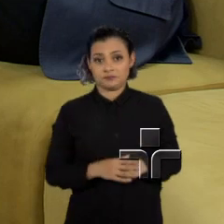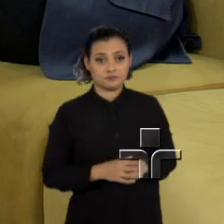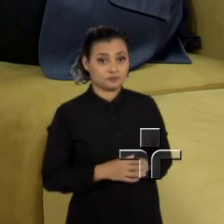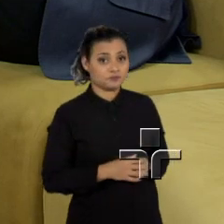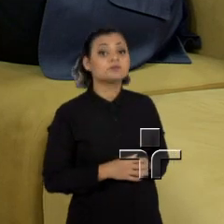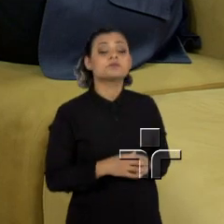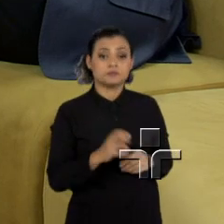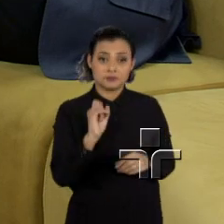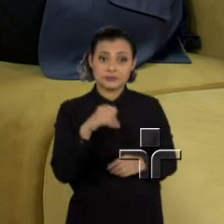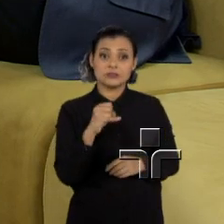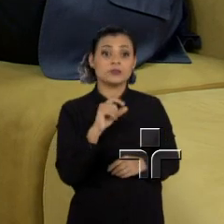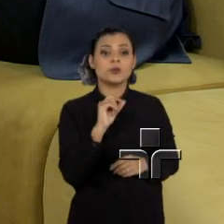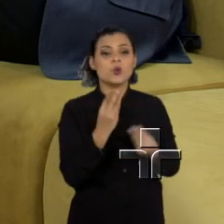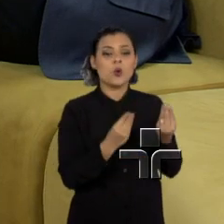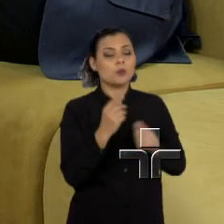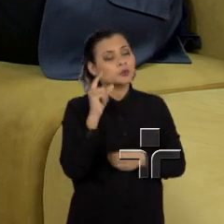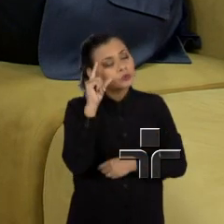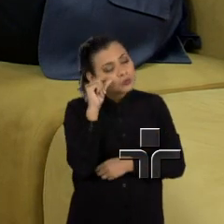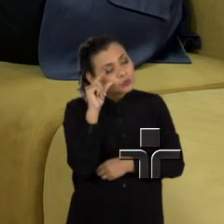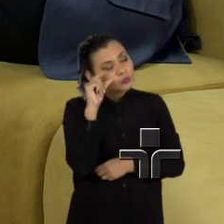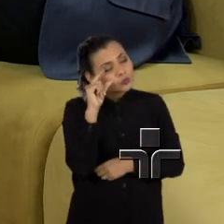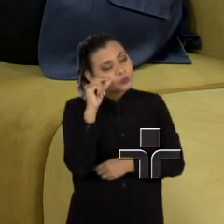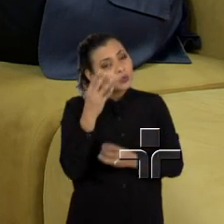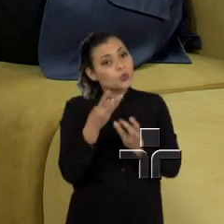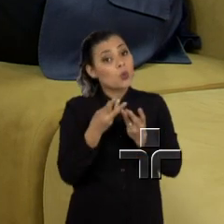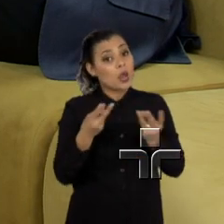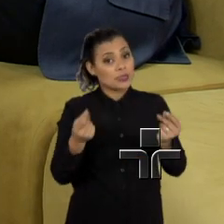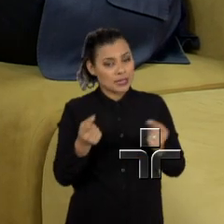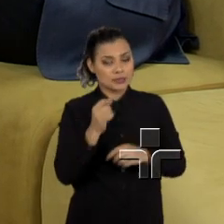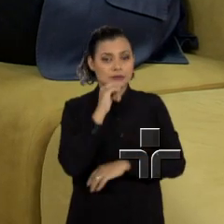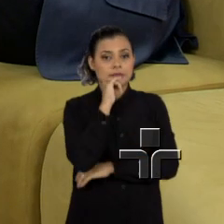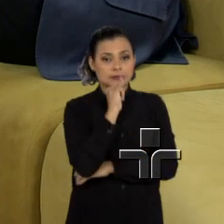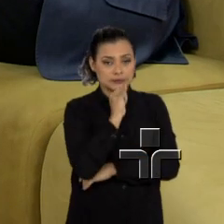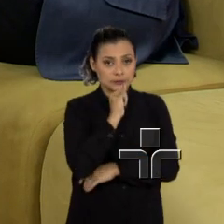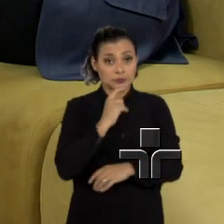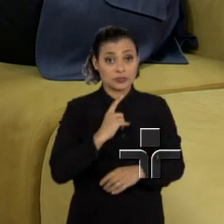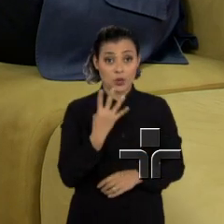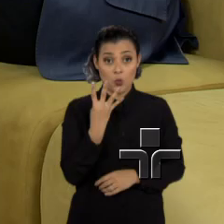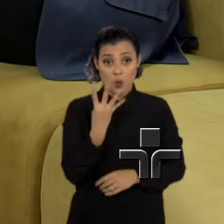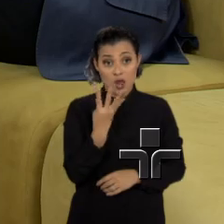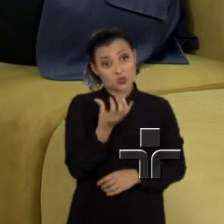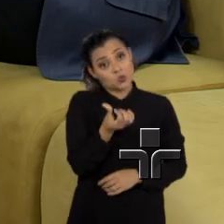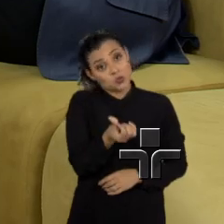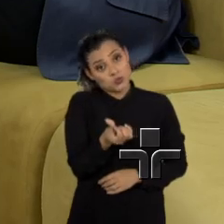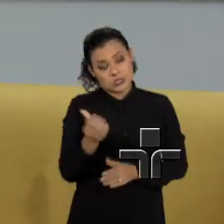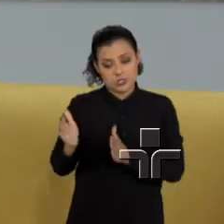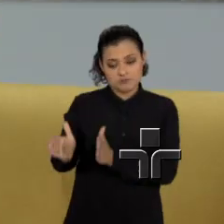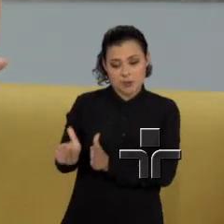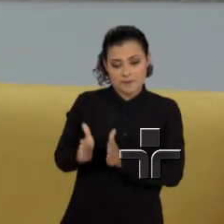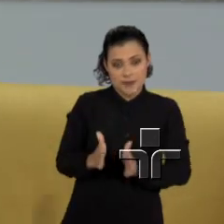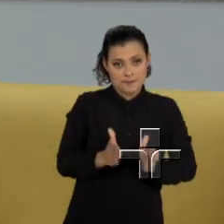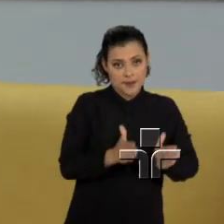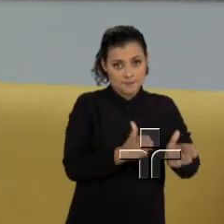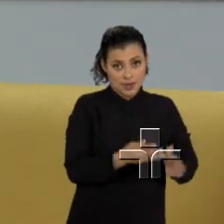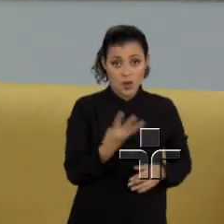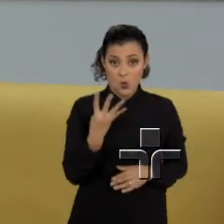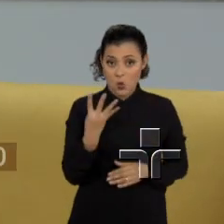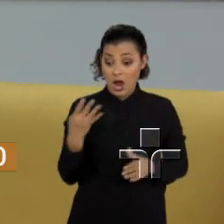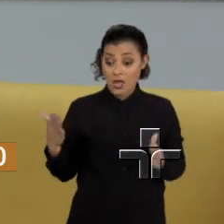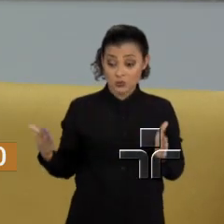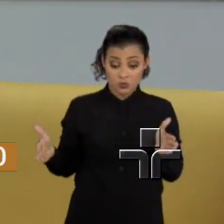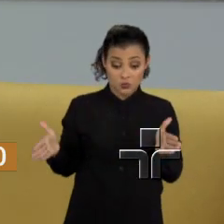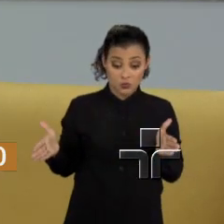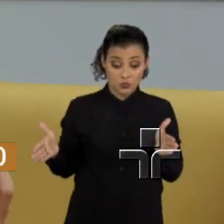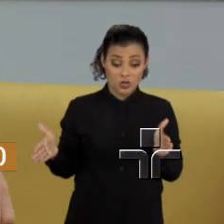termos de valorização do sono. Esse sono ele acontece em ciclos, 4 a 6 por noite. Nesses 4 a 6, nós